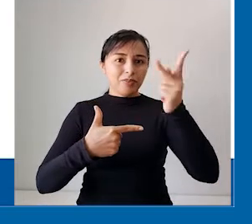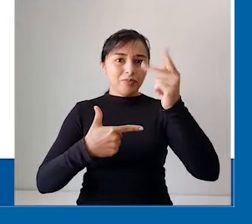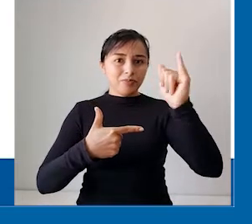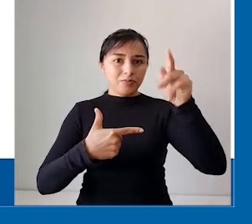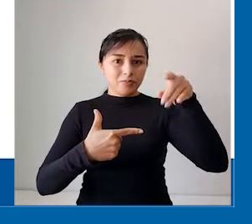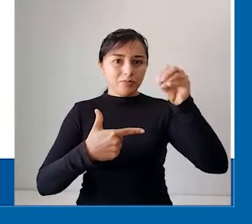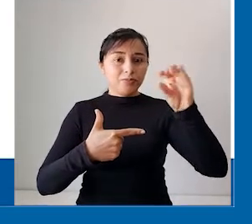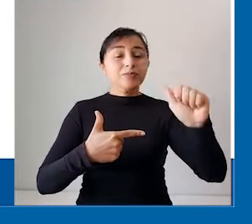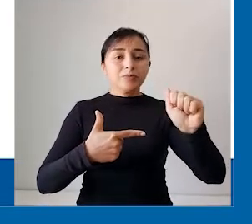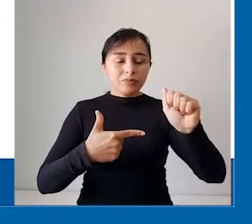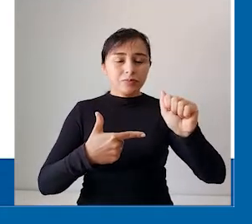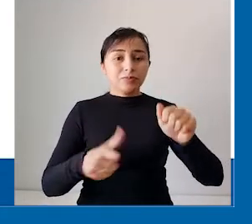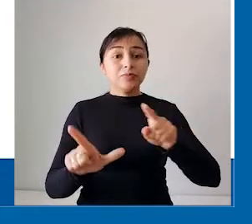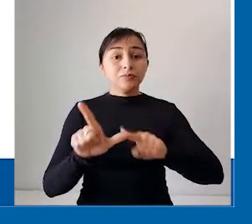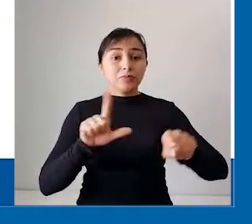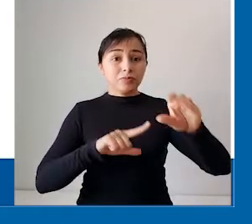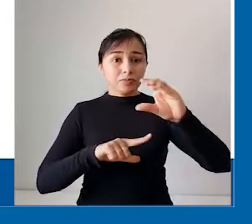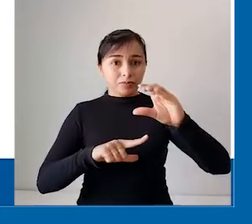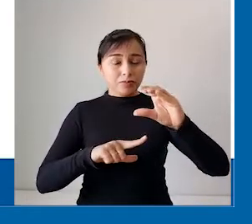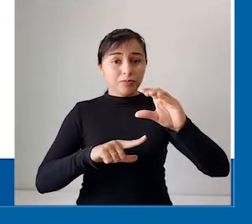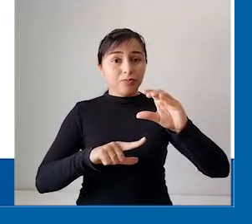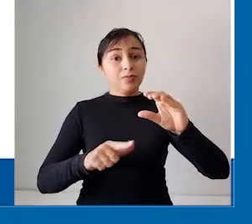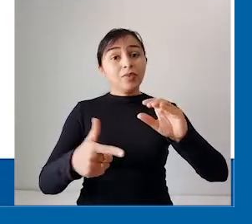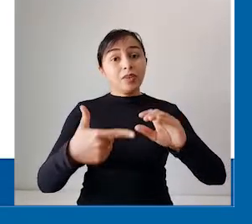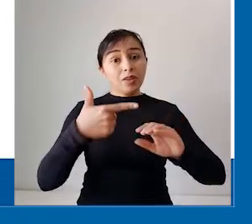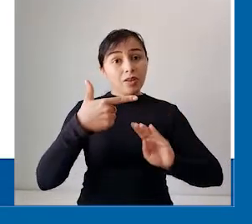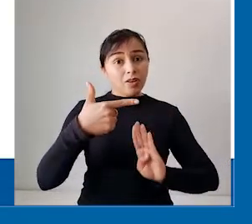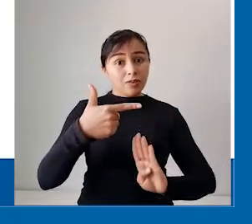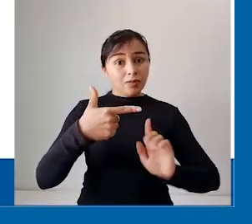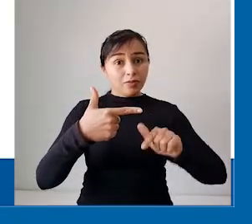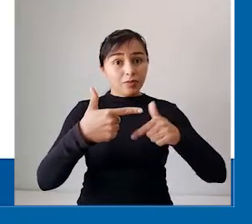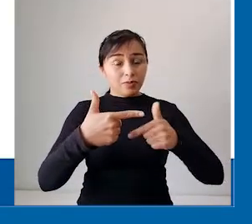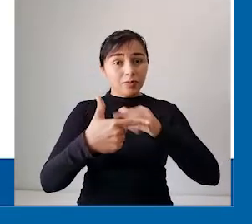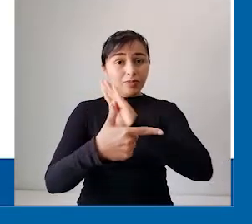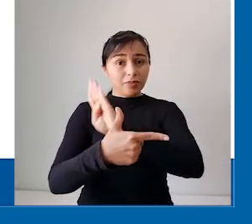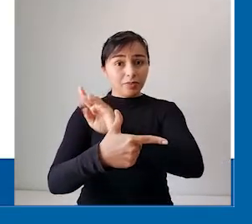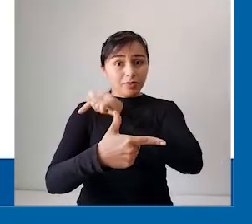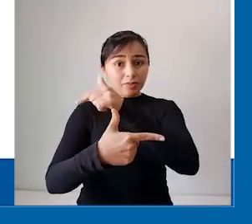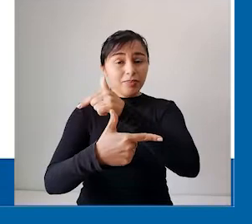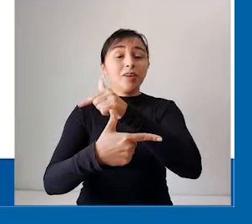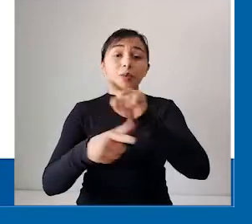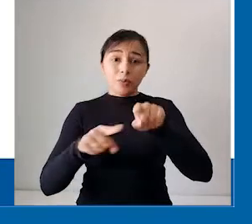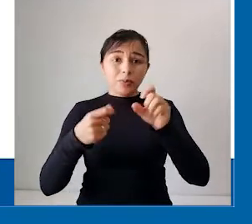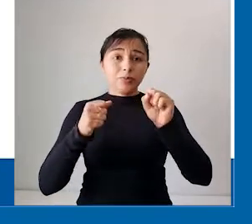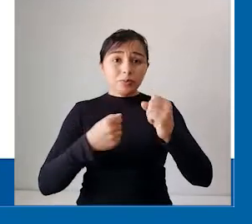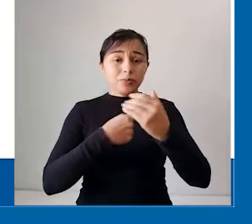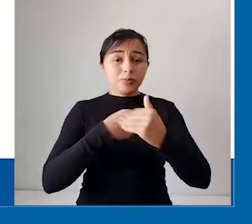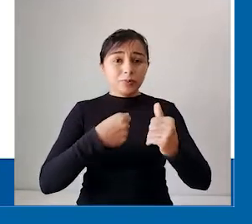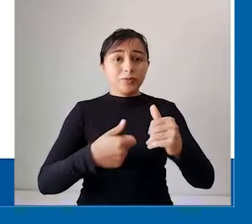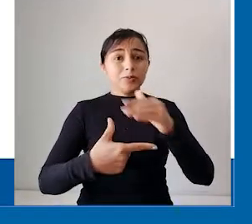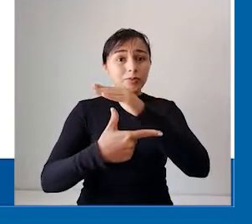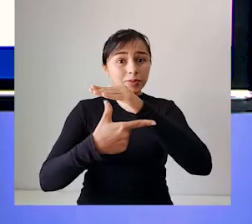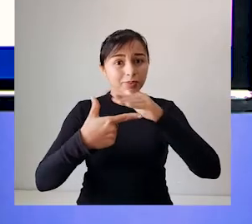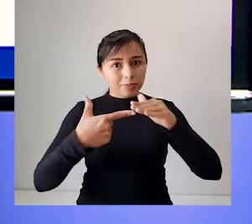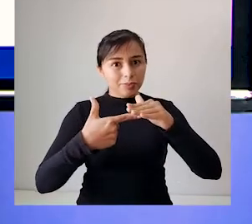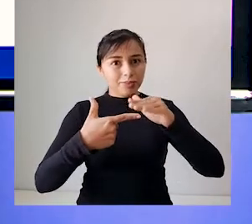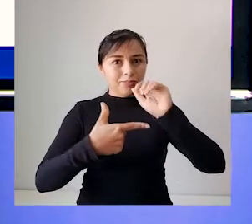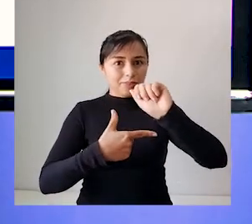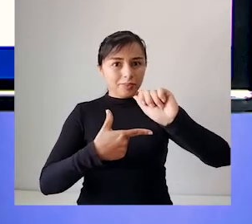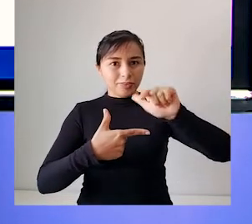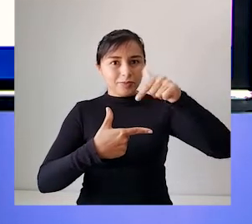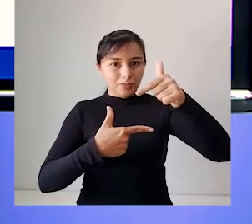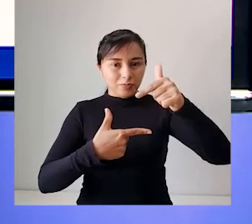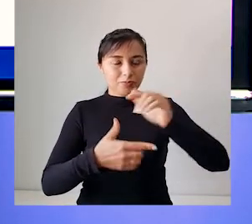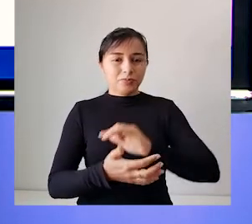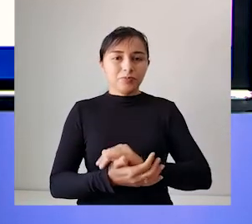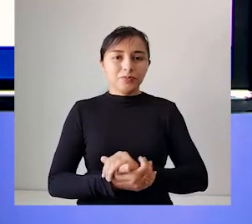Sou o quadrado da soma dos catetos, mas pode me chamar de quadrado da hipotenusa.